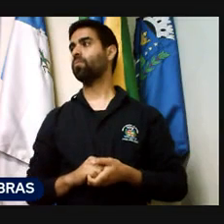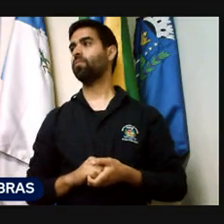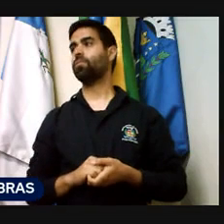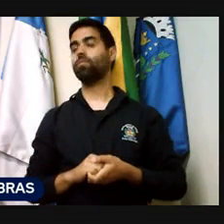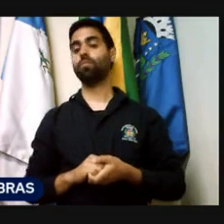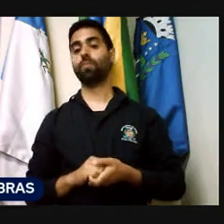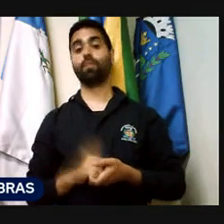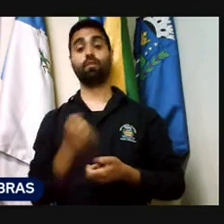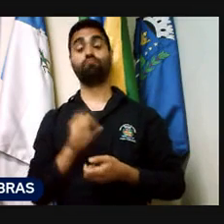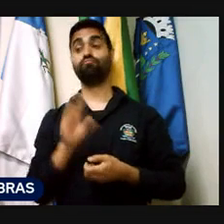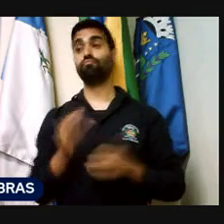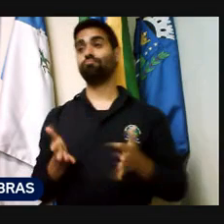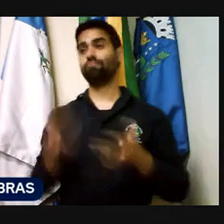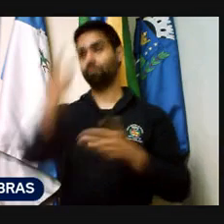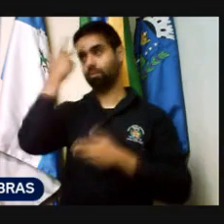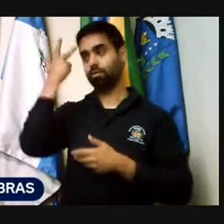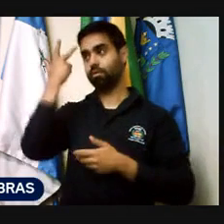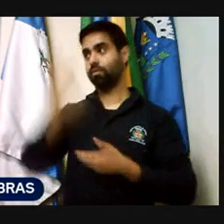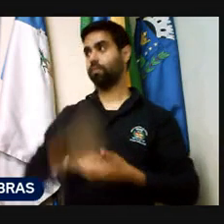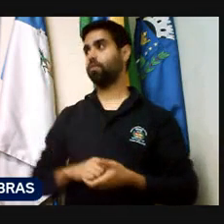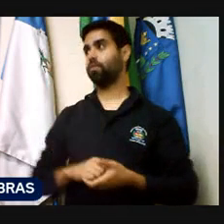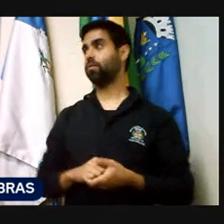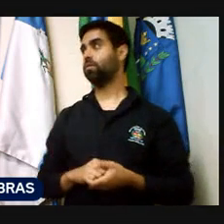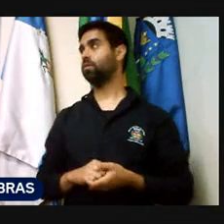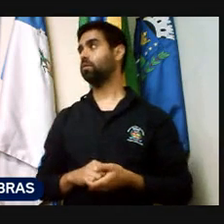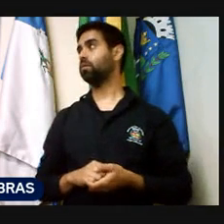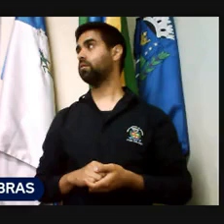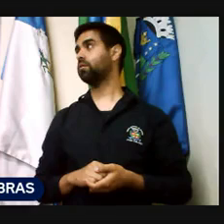Boa noite a todos.